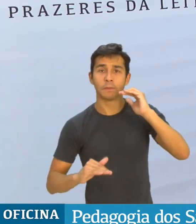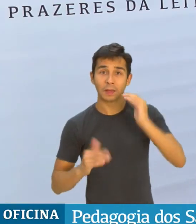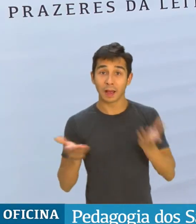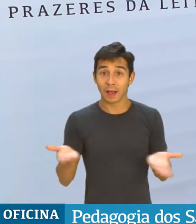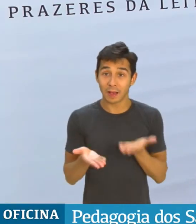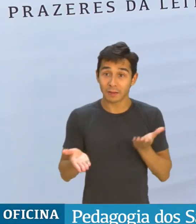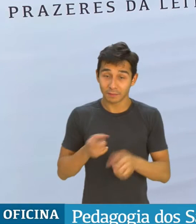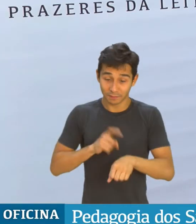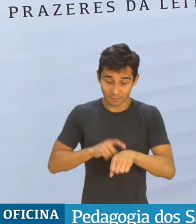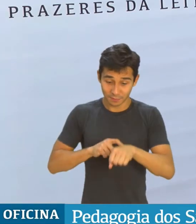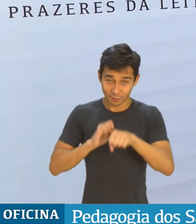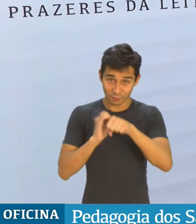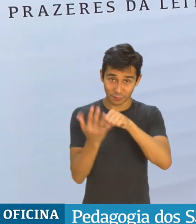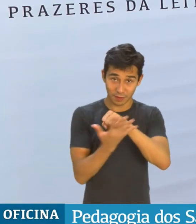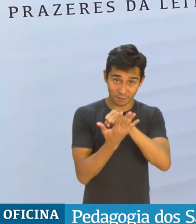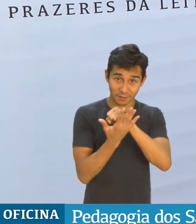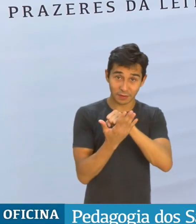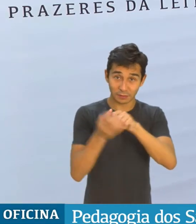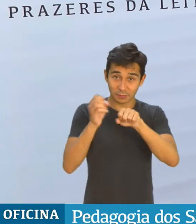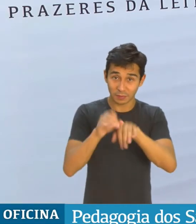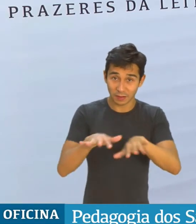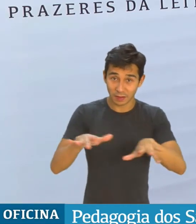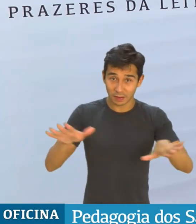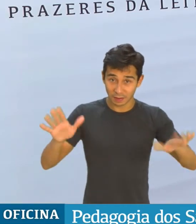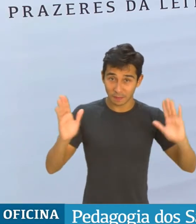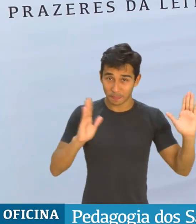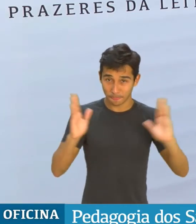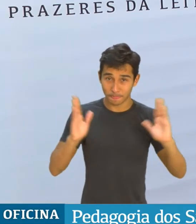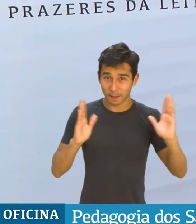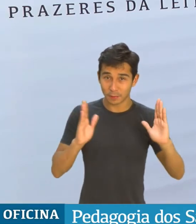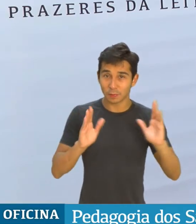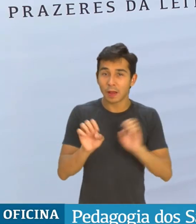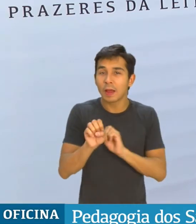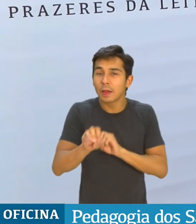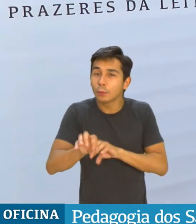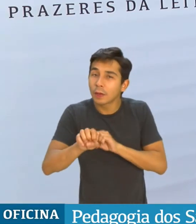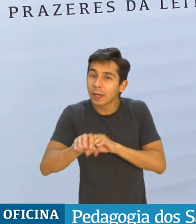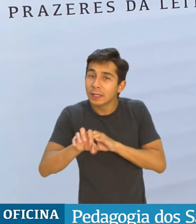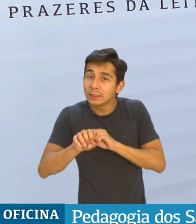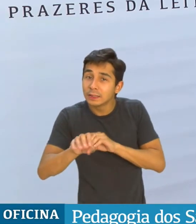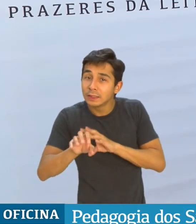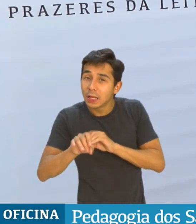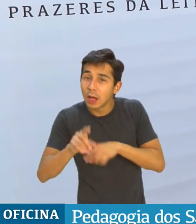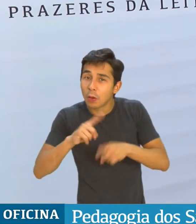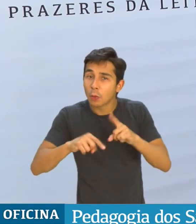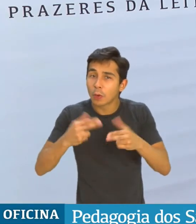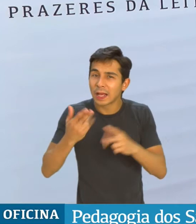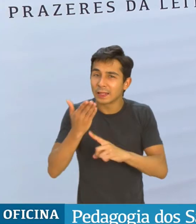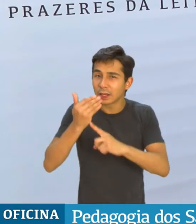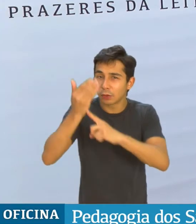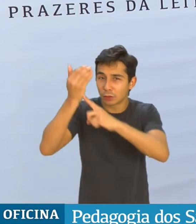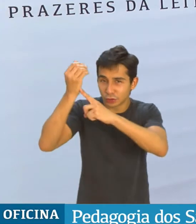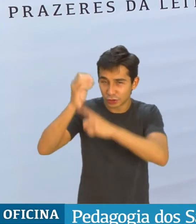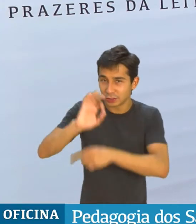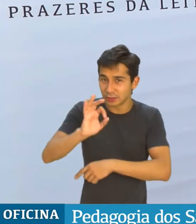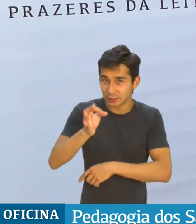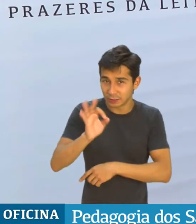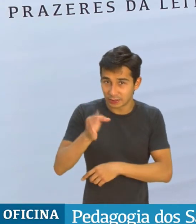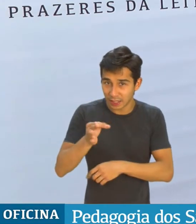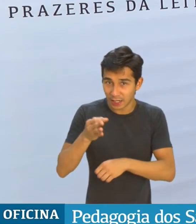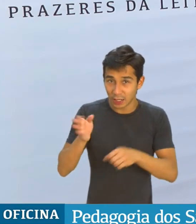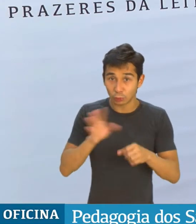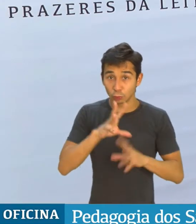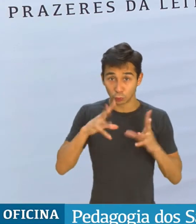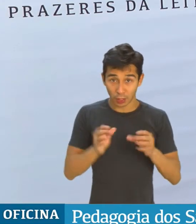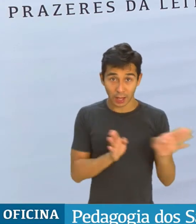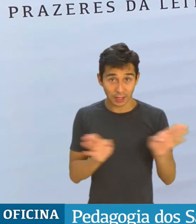da pandemia, quando a gente fala de educação, e aí a gente fala de acesso a recursos tecnológicos, acesso